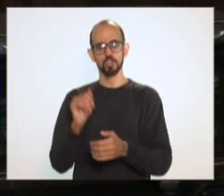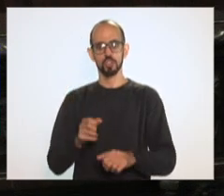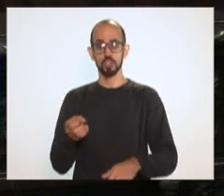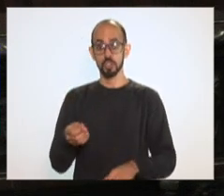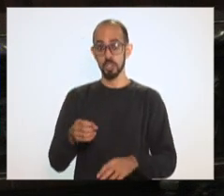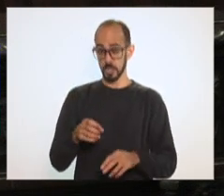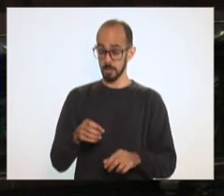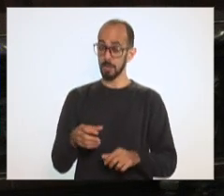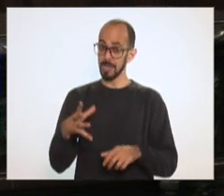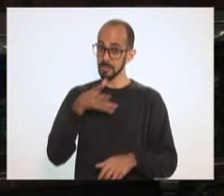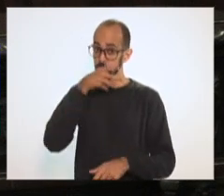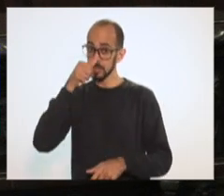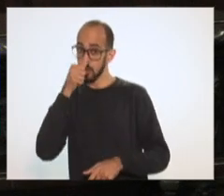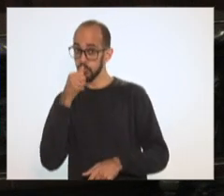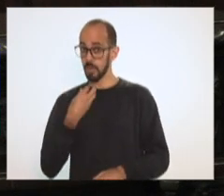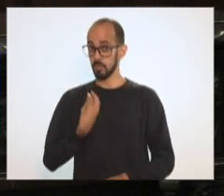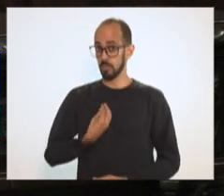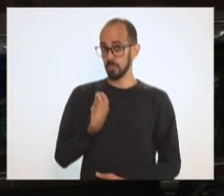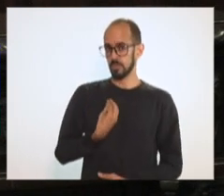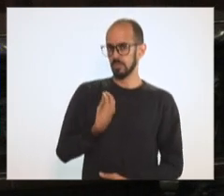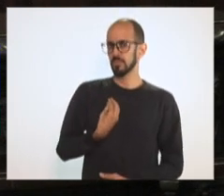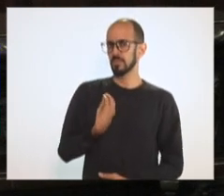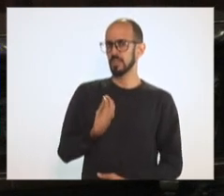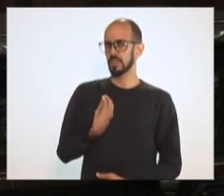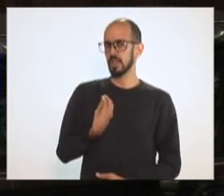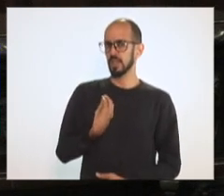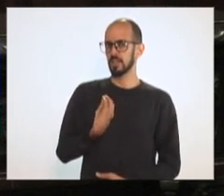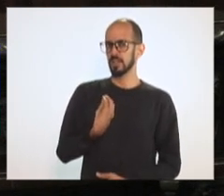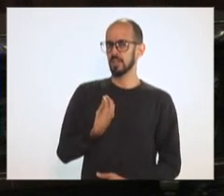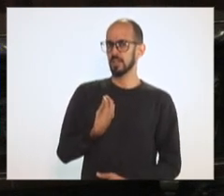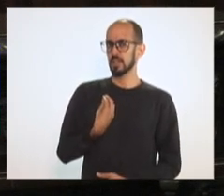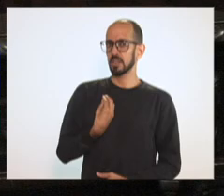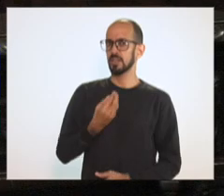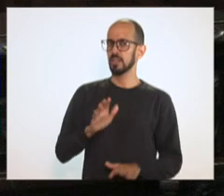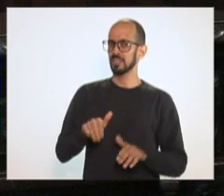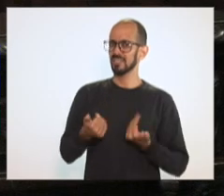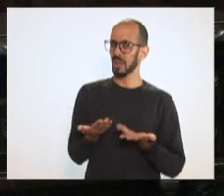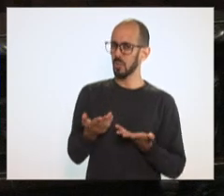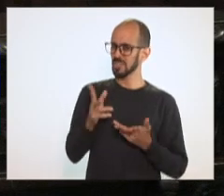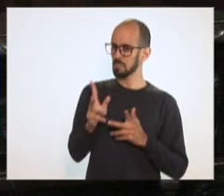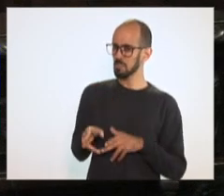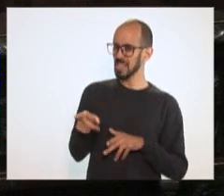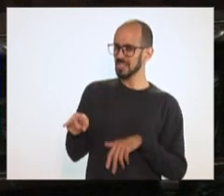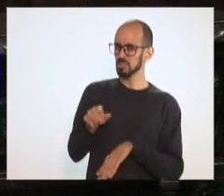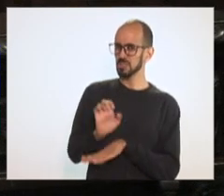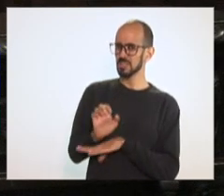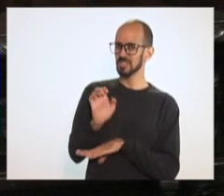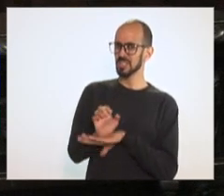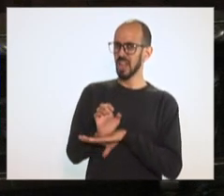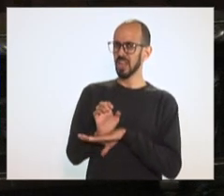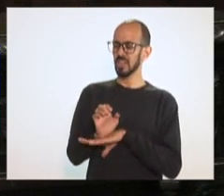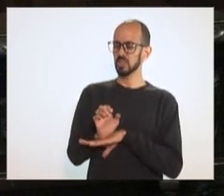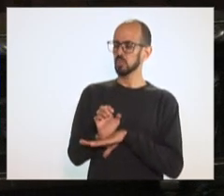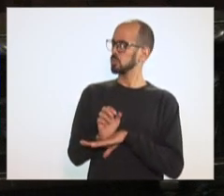vidas. Então, é muito contraditório que esse mesmo Estado possa